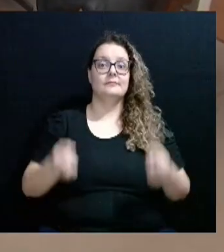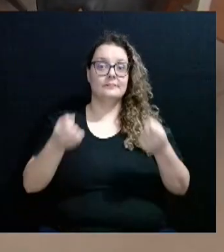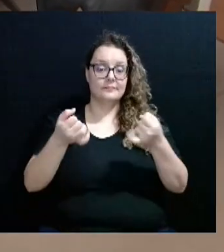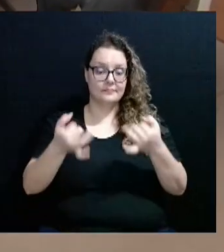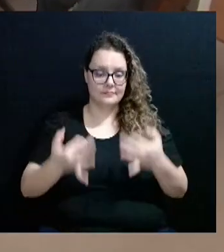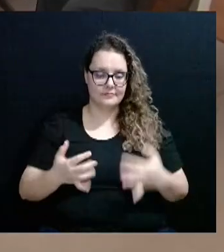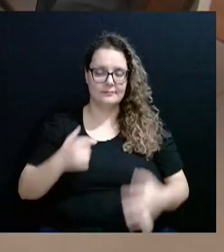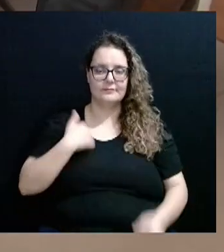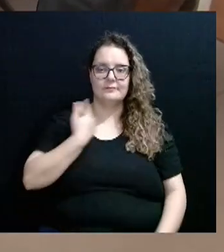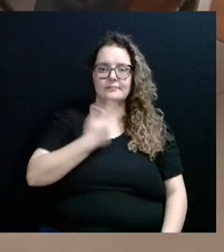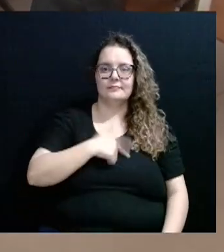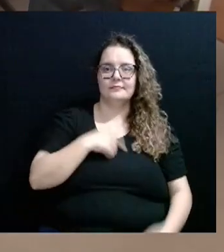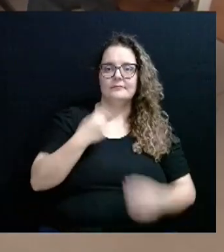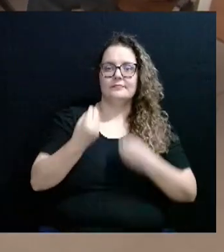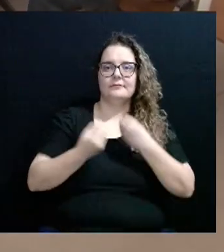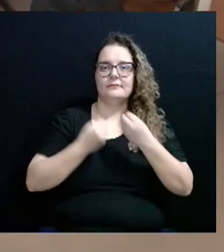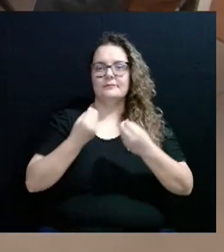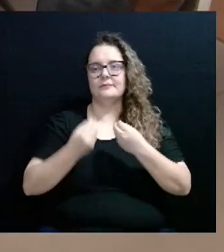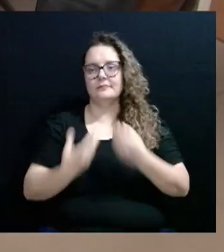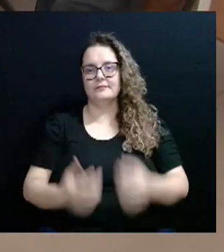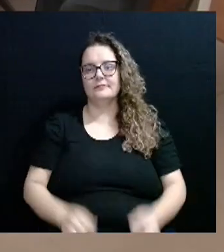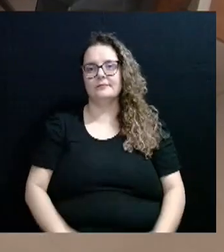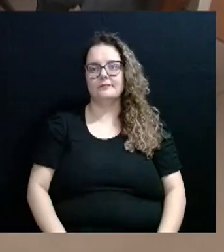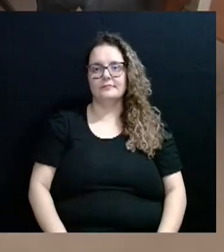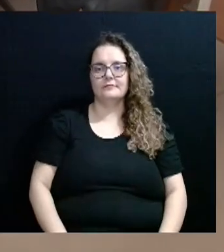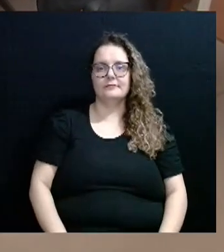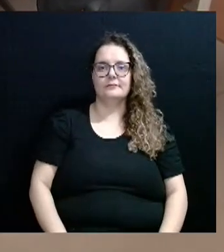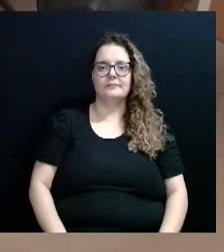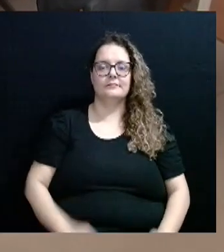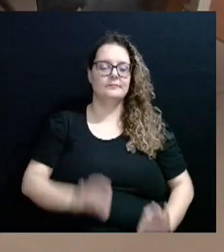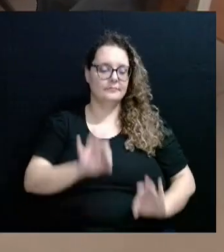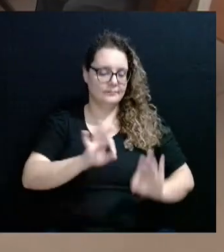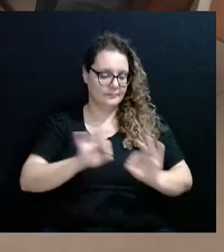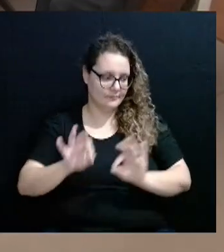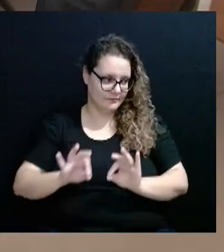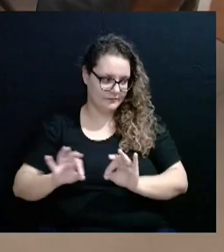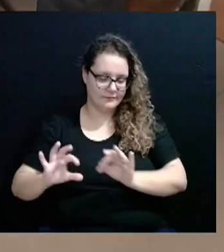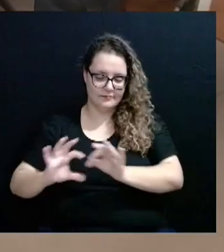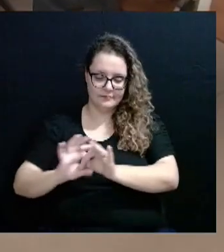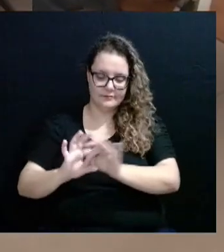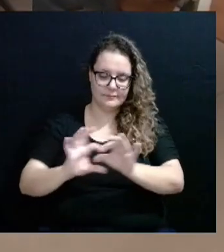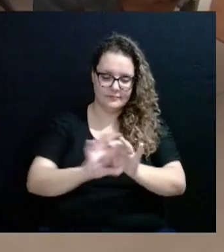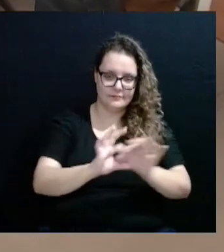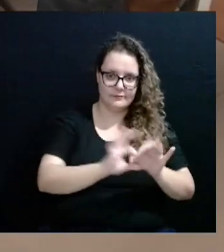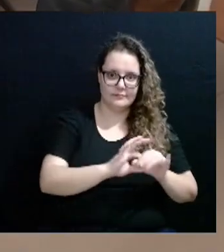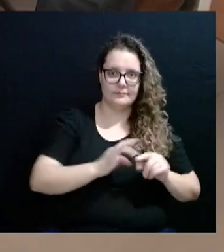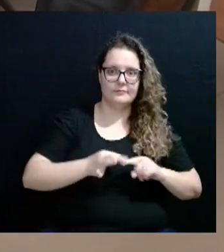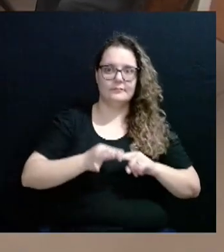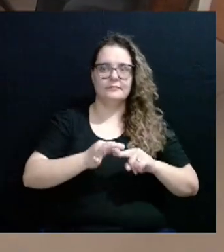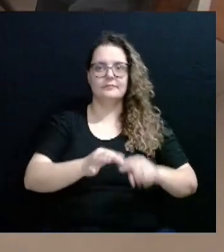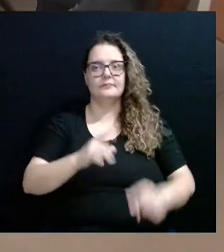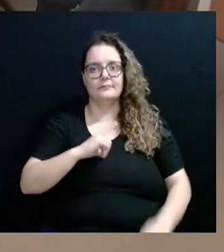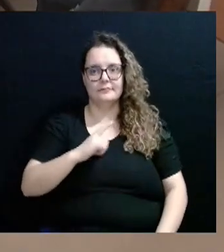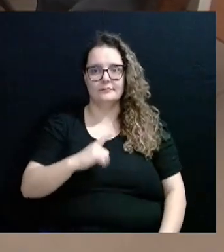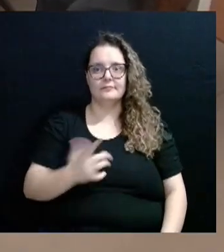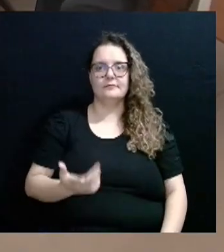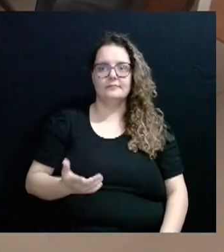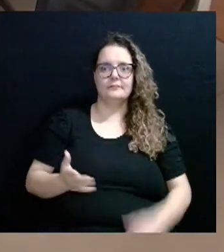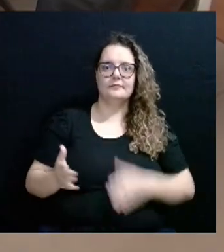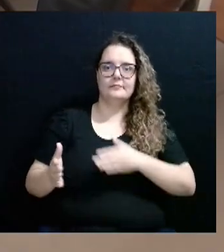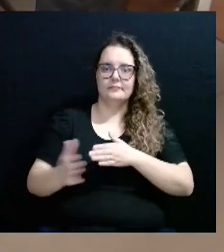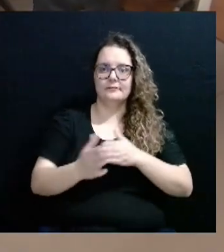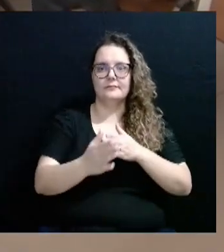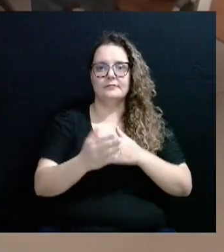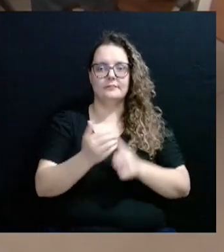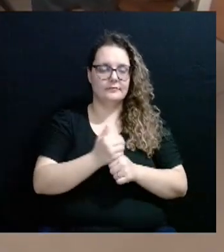como que está organizado esse projeto das conexões periféricas. Tá? Ele que tem pilotado aí pelo mandato. Aqui